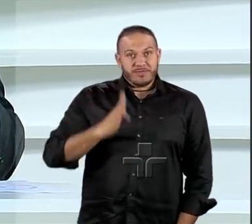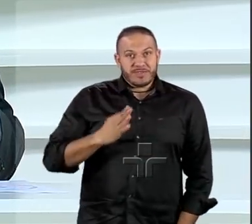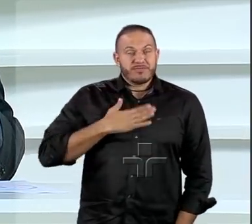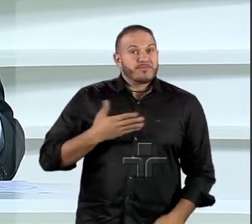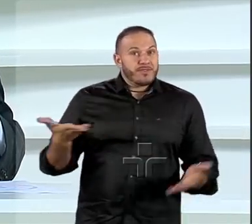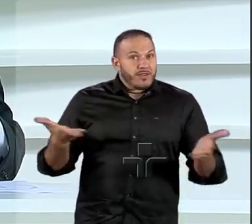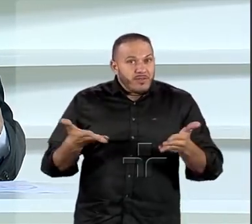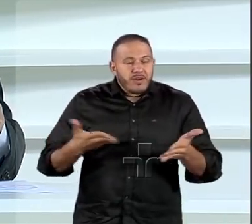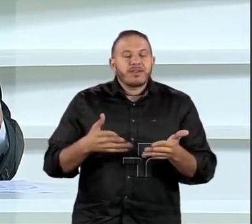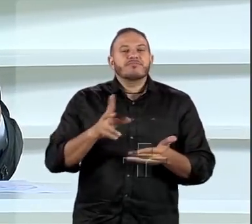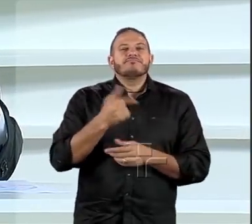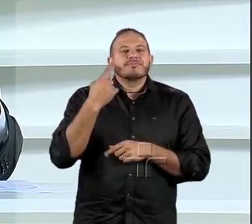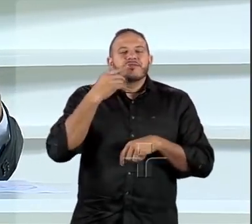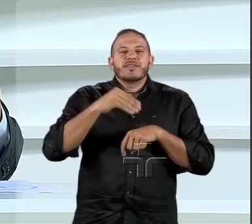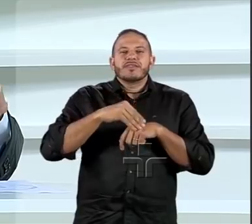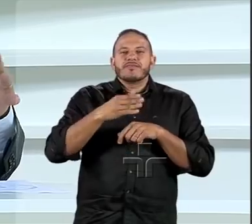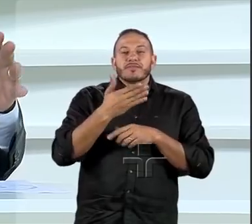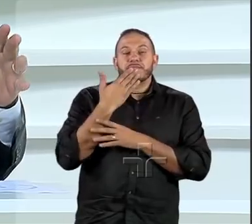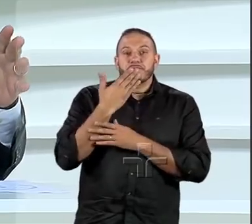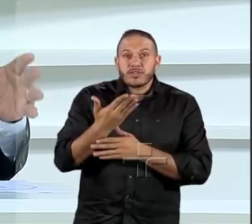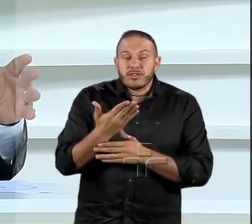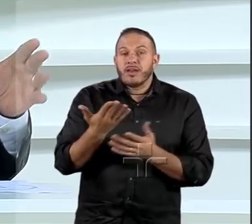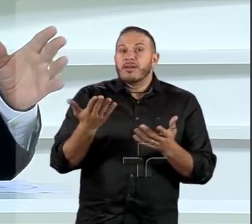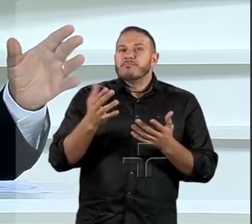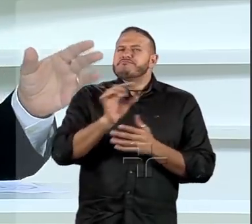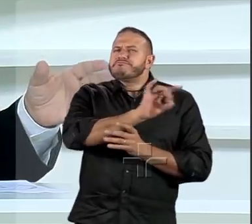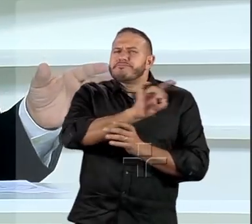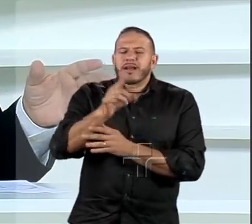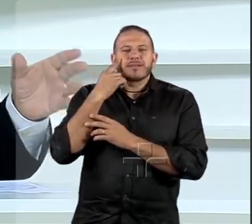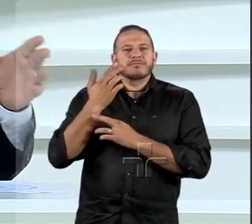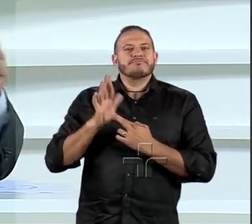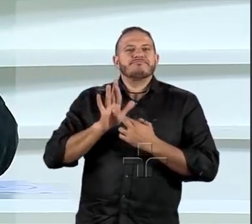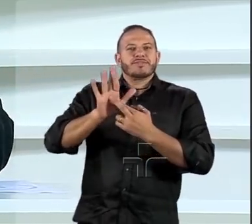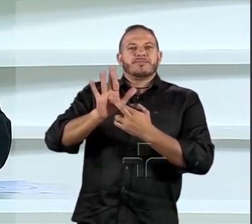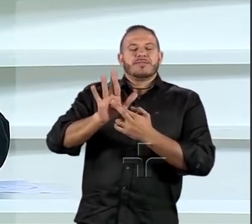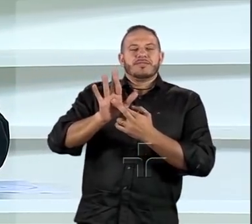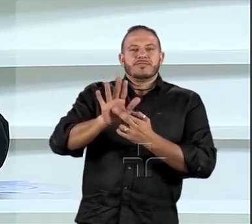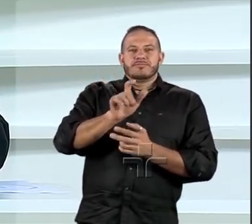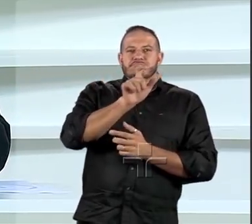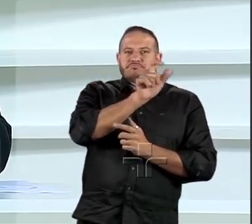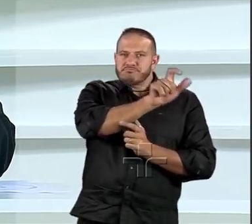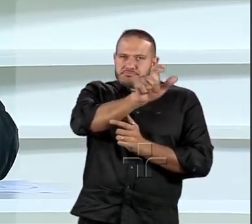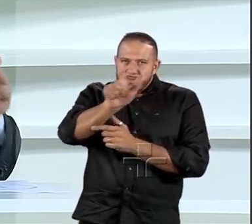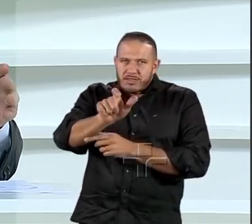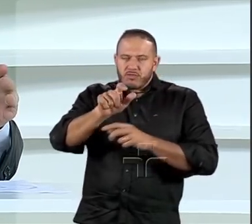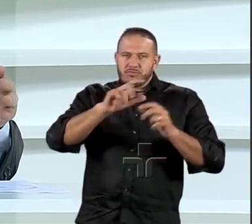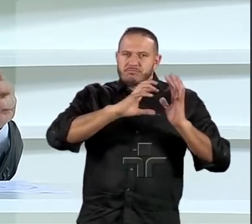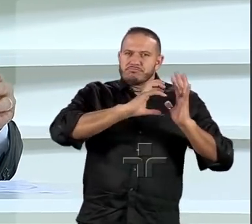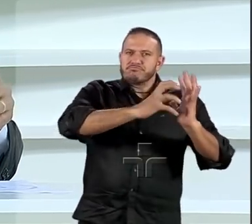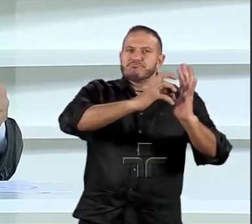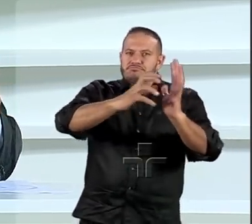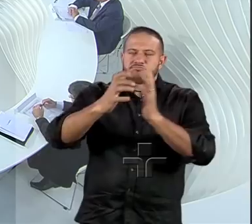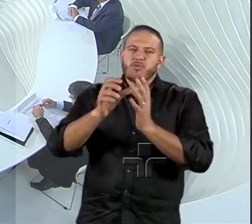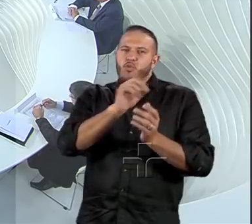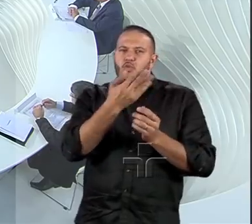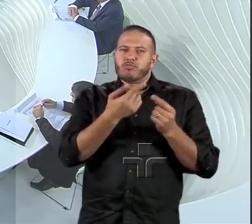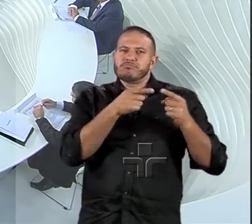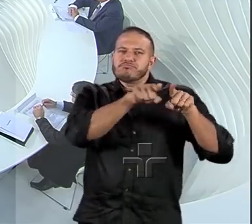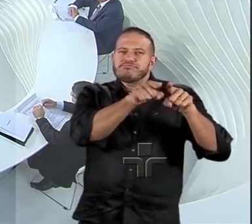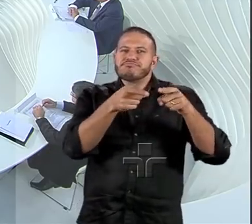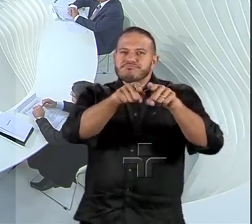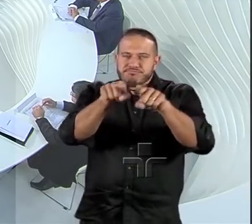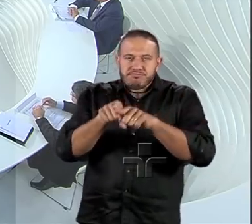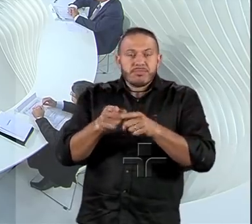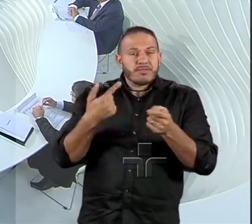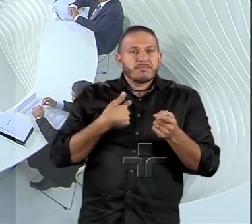gente vai pedir para que cada representante de partidos de coligação